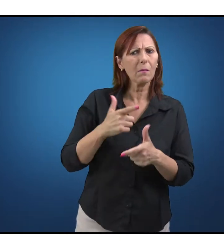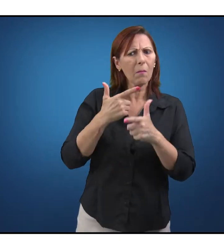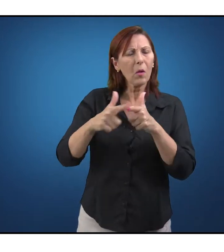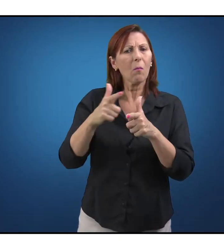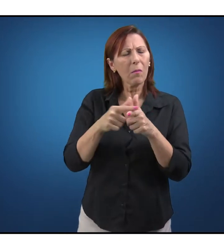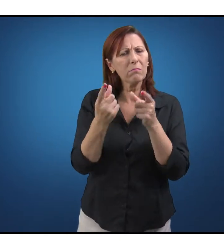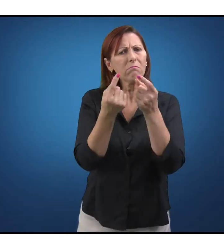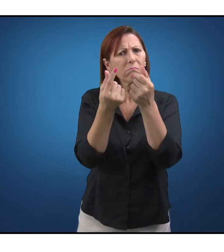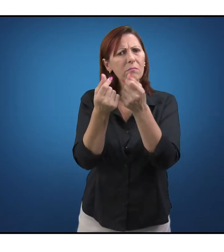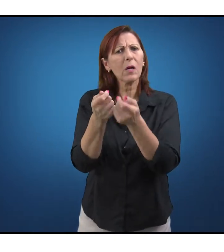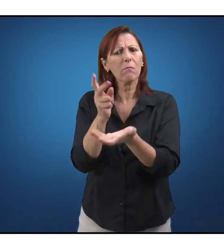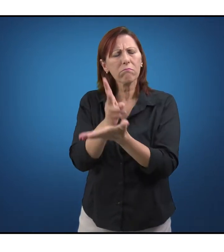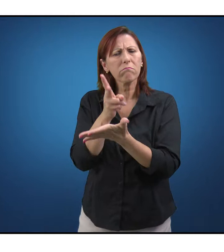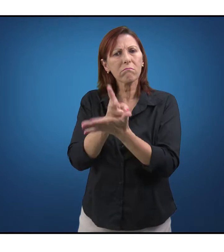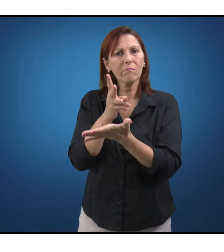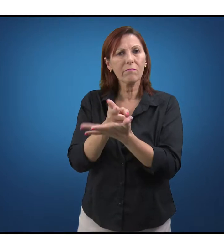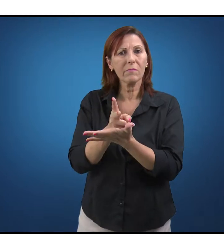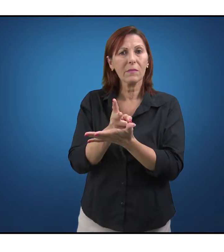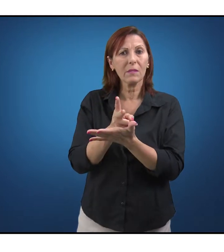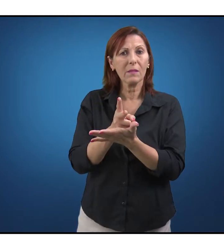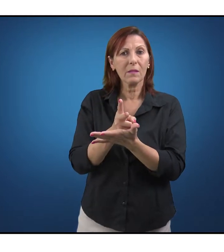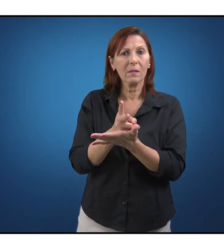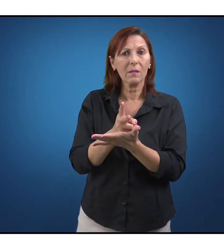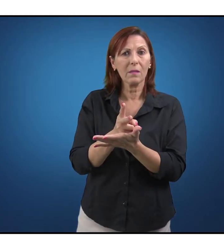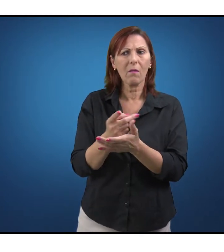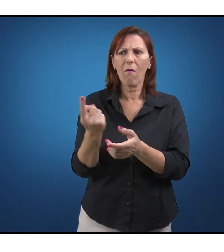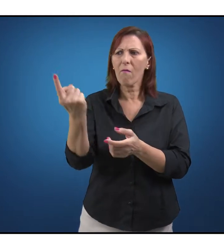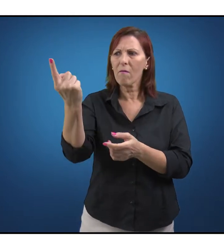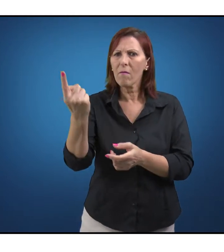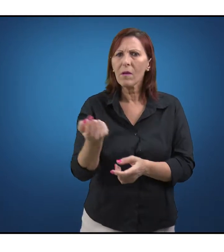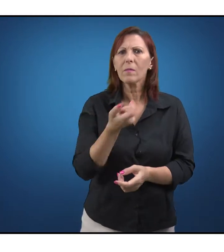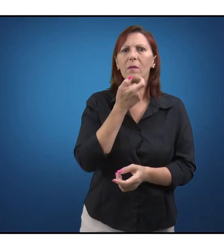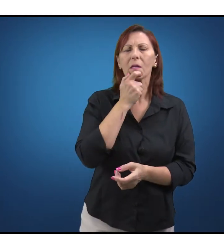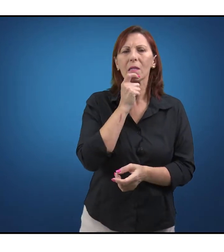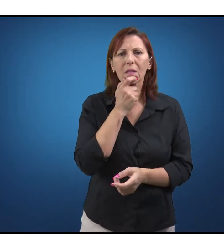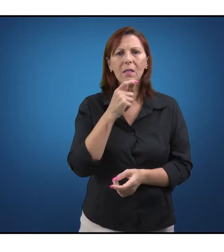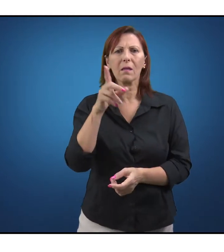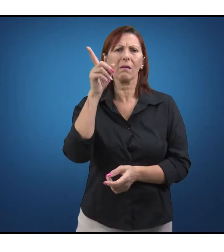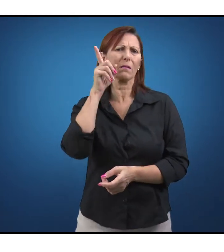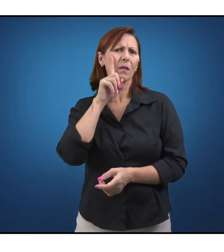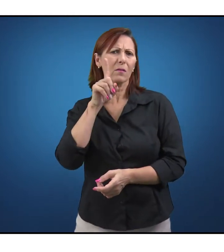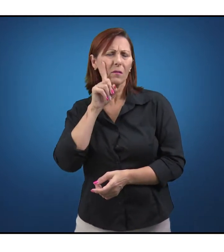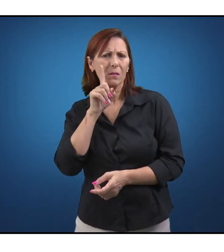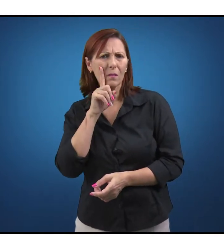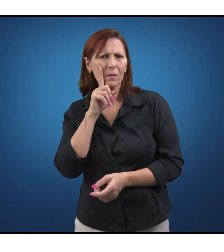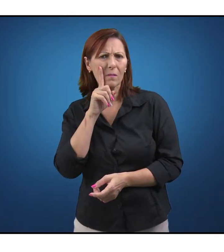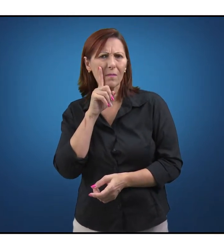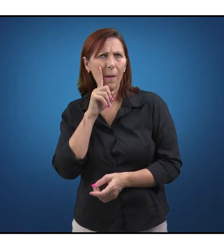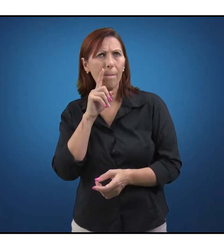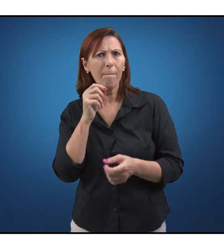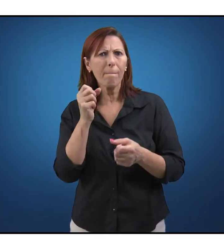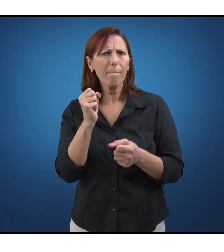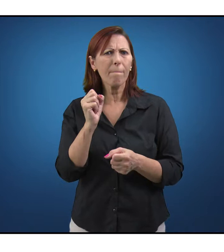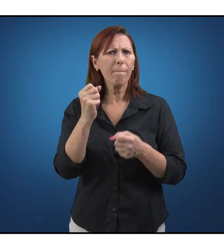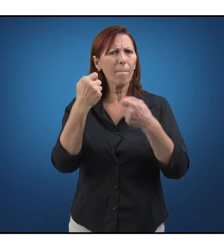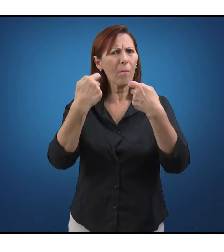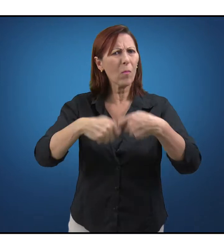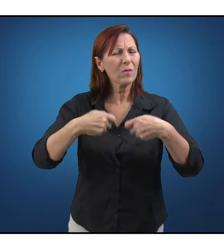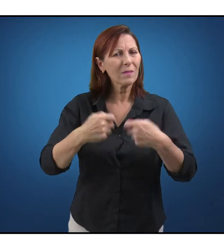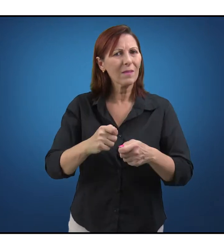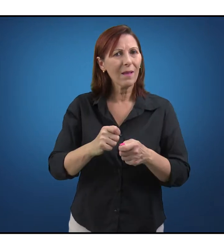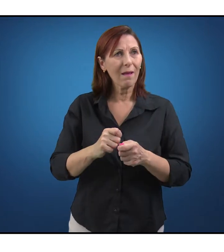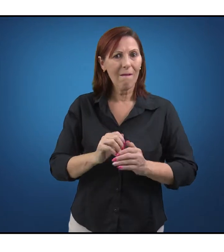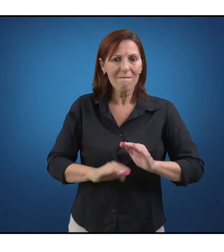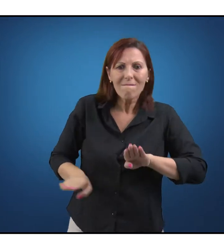isso. Vem por parte da Inglaterra, dos Estados Unidos, uma possibilidade de superar essa